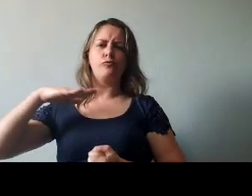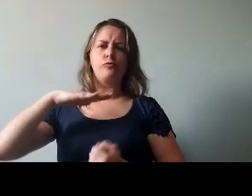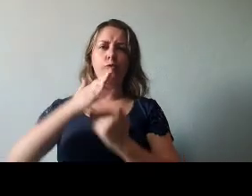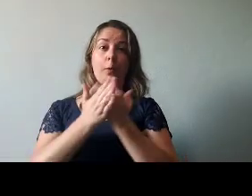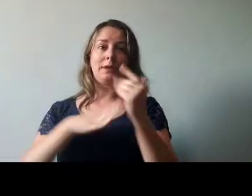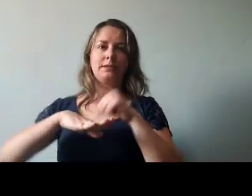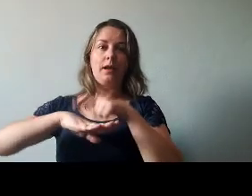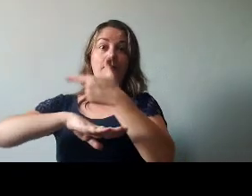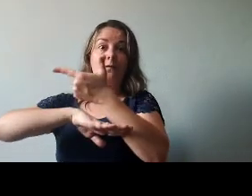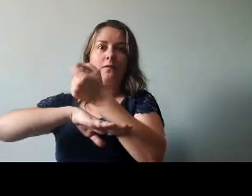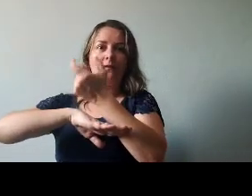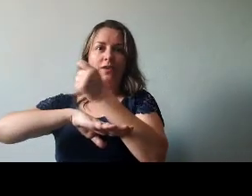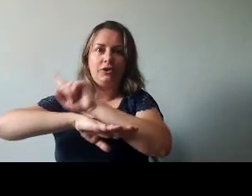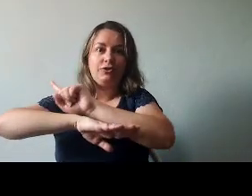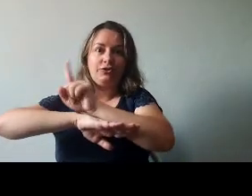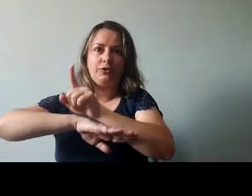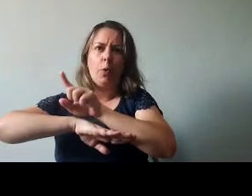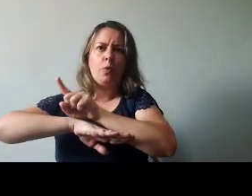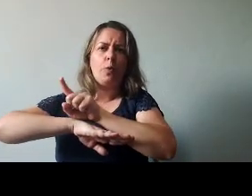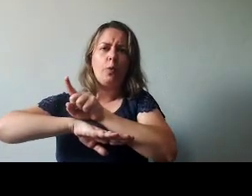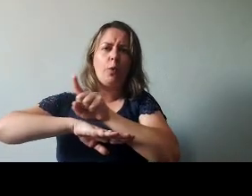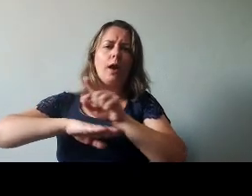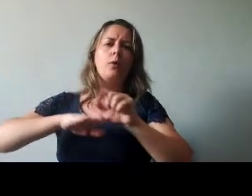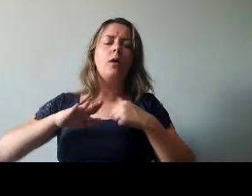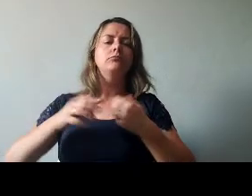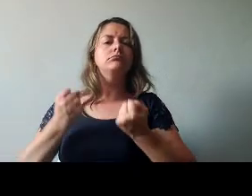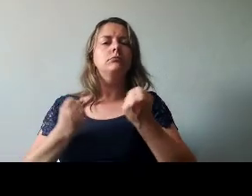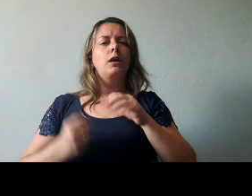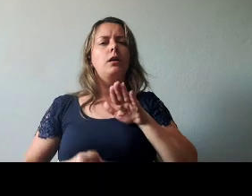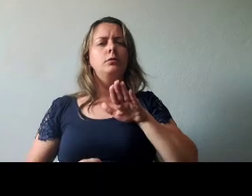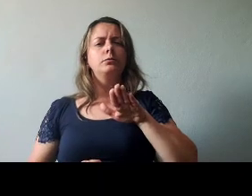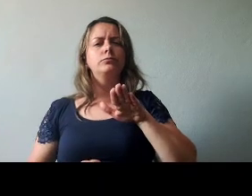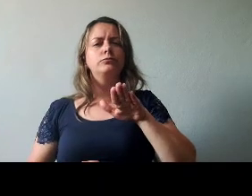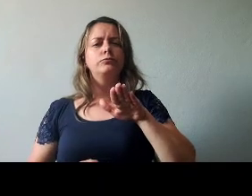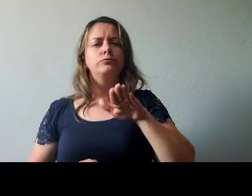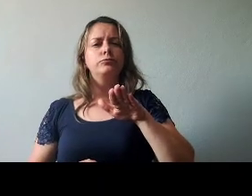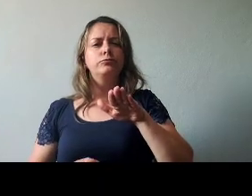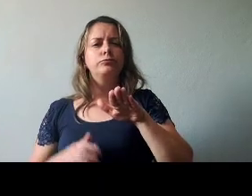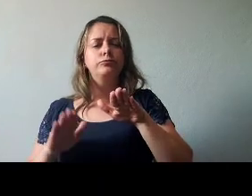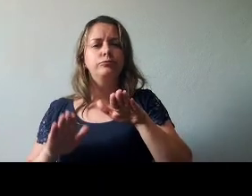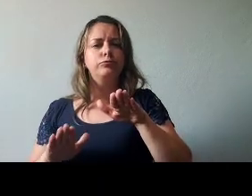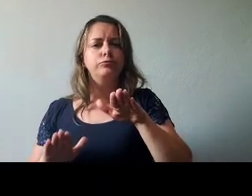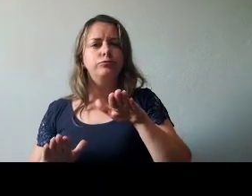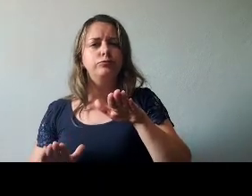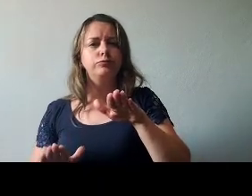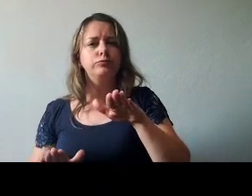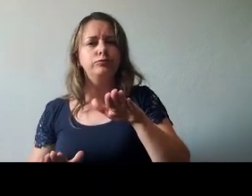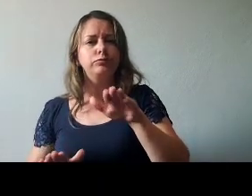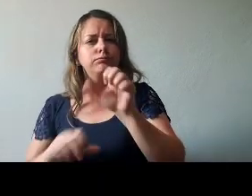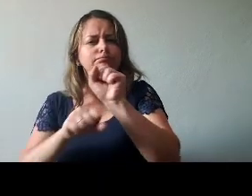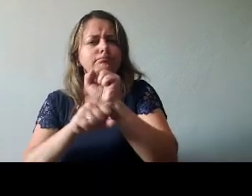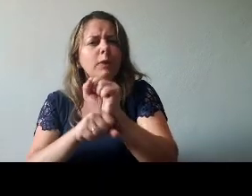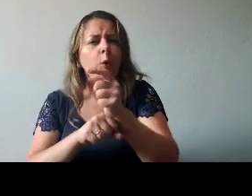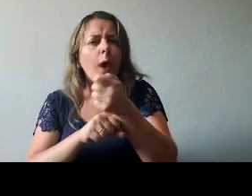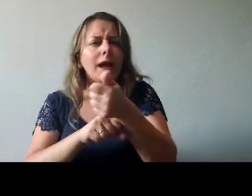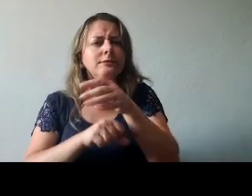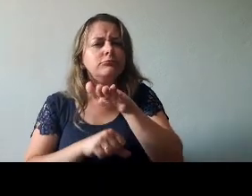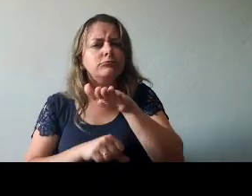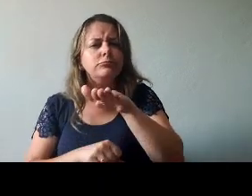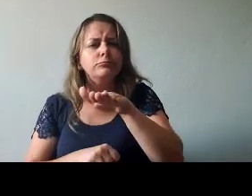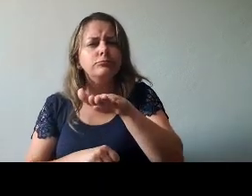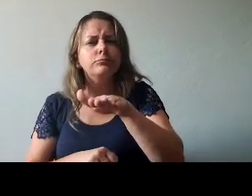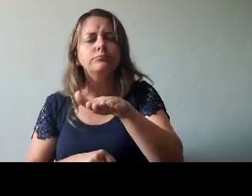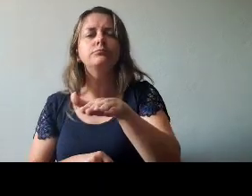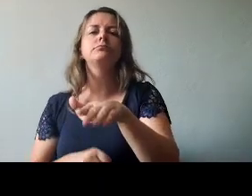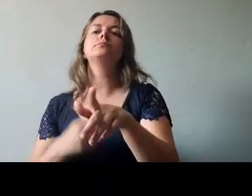vai parar totalmente, tá? Na letra A, ele vai percorrer 36 metros. Vamos ver como é que vai ficar isso. Então, na letra